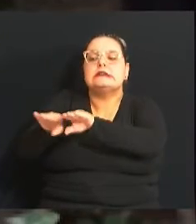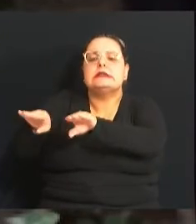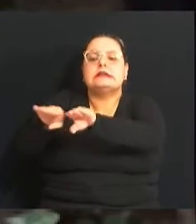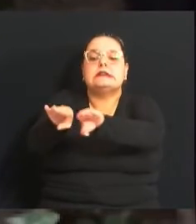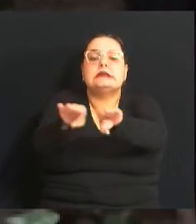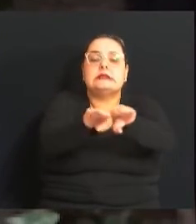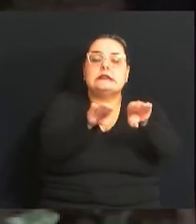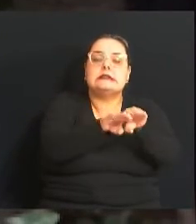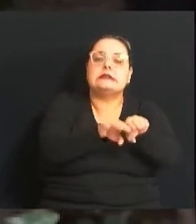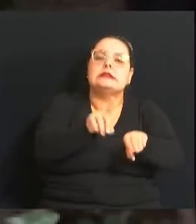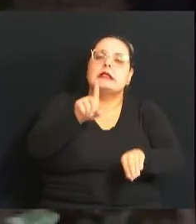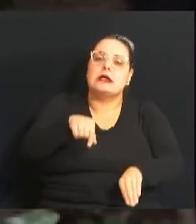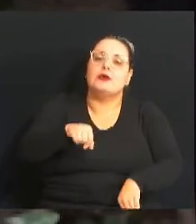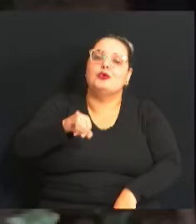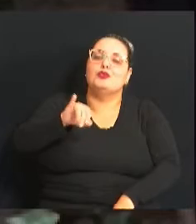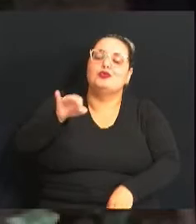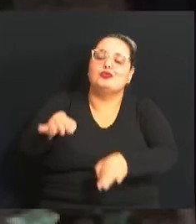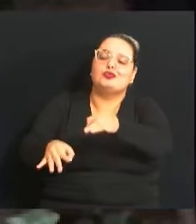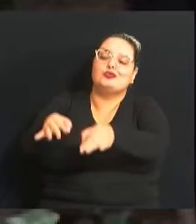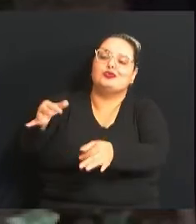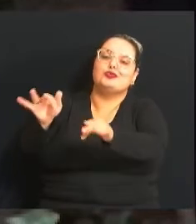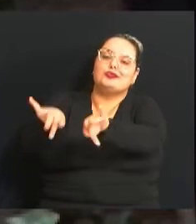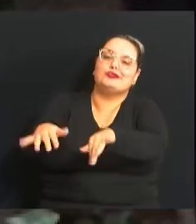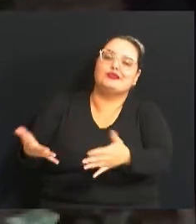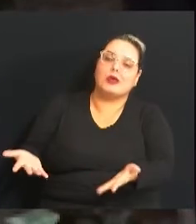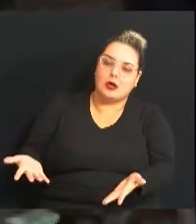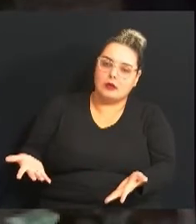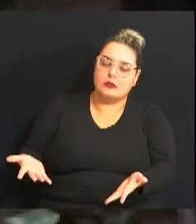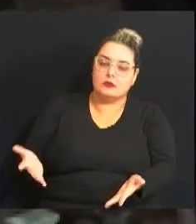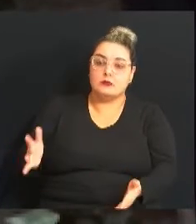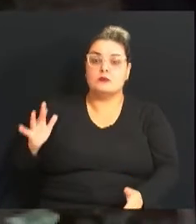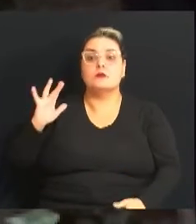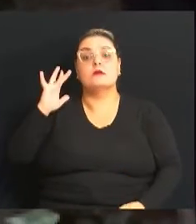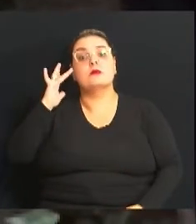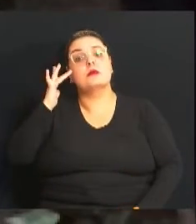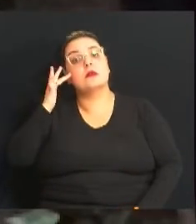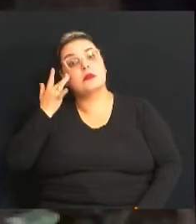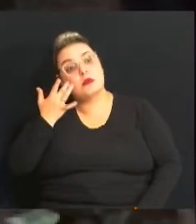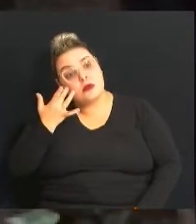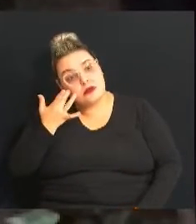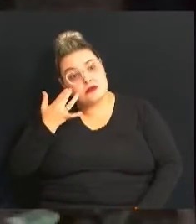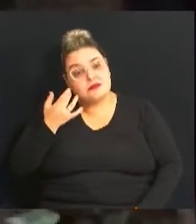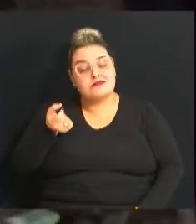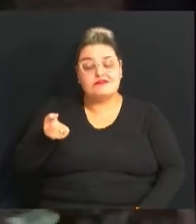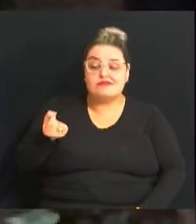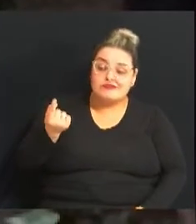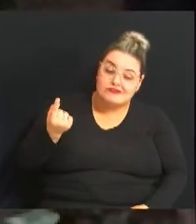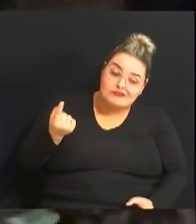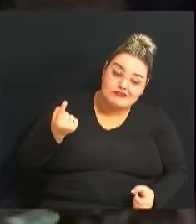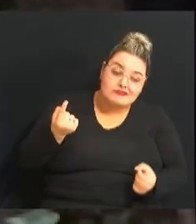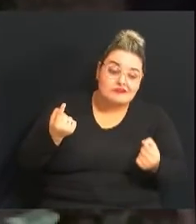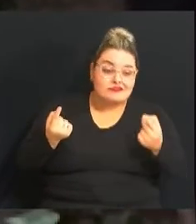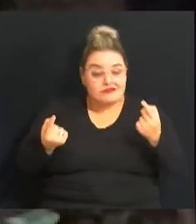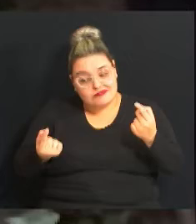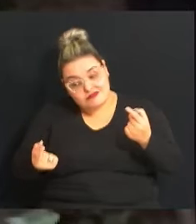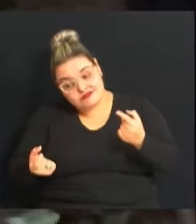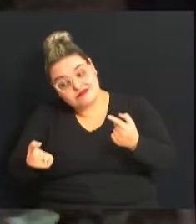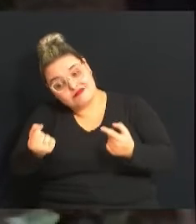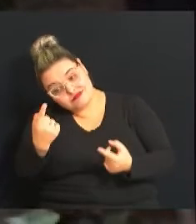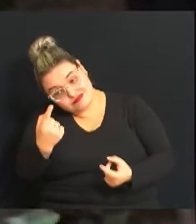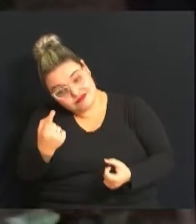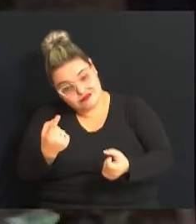final. Eu imagino que a gente possa conseguir, em algumas bolhas, alguns